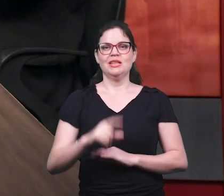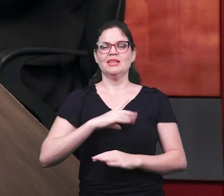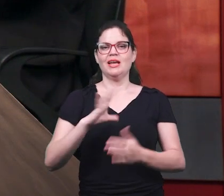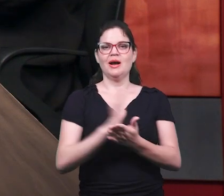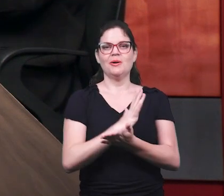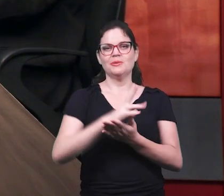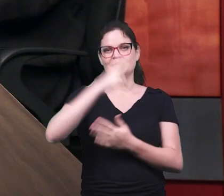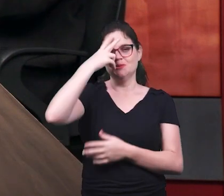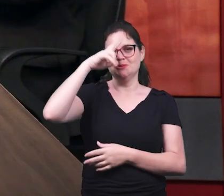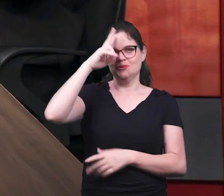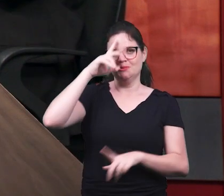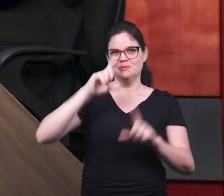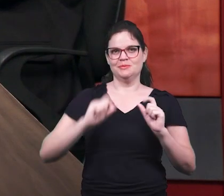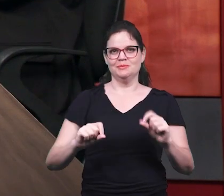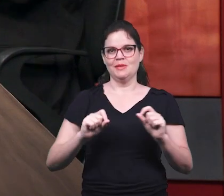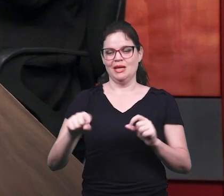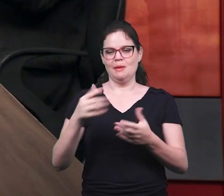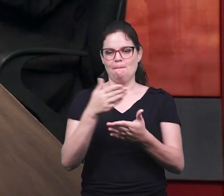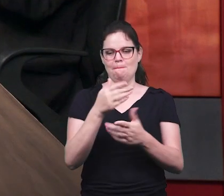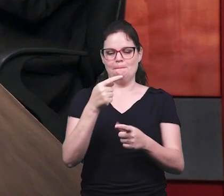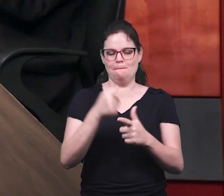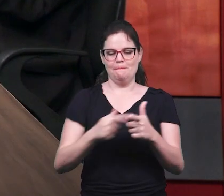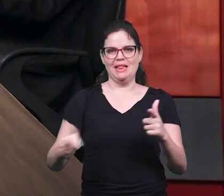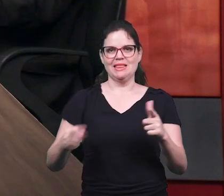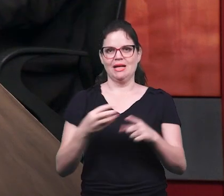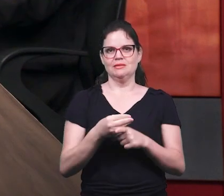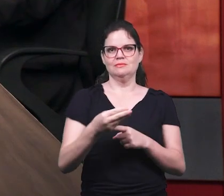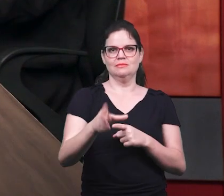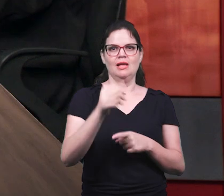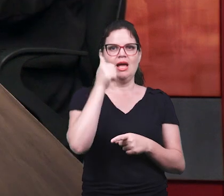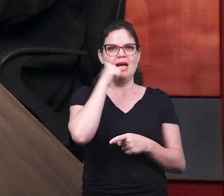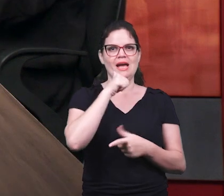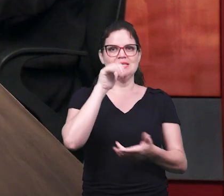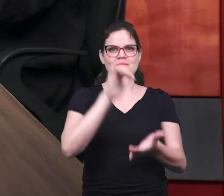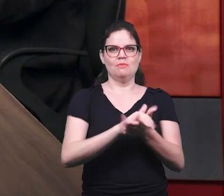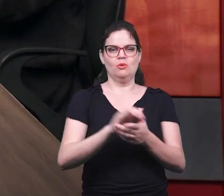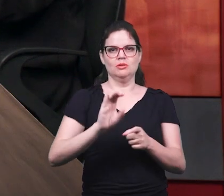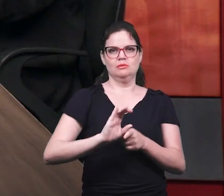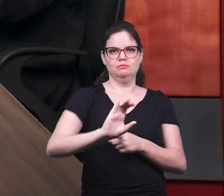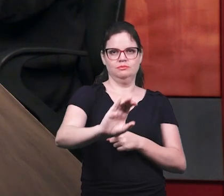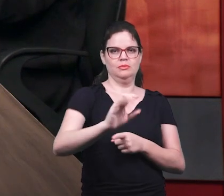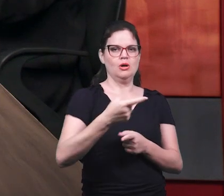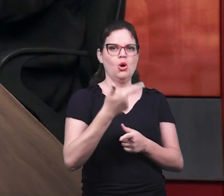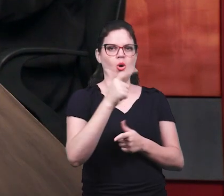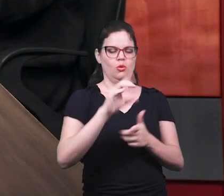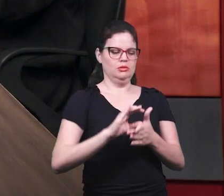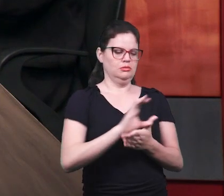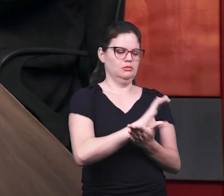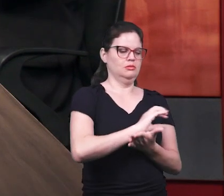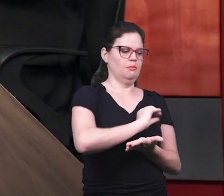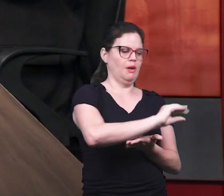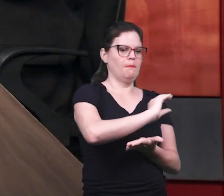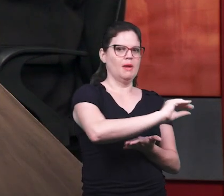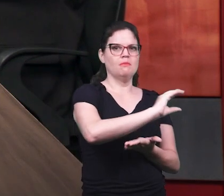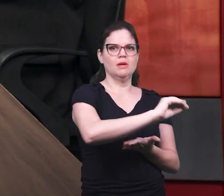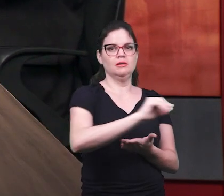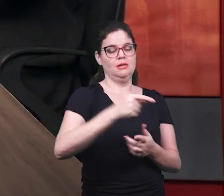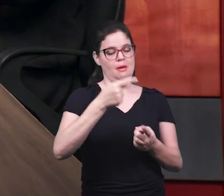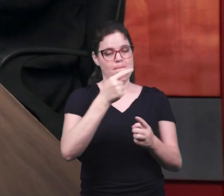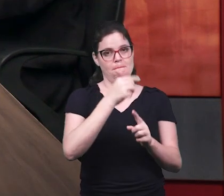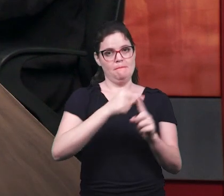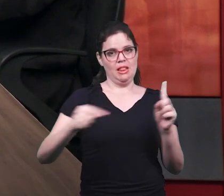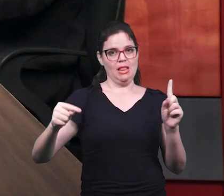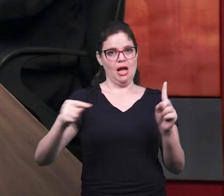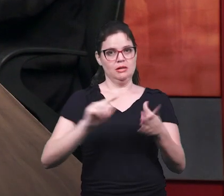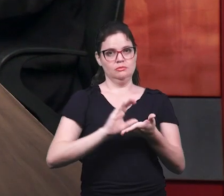Alguns historiadores colocam que a metade ele deu para a esposa, né? Ele era um homem consciente, né? Ele não era um homem... Ele deu a metade, repartiu, a